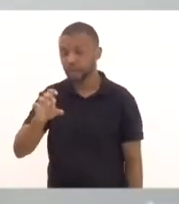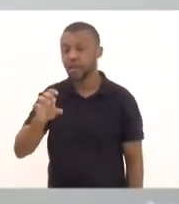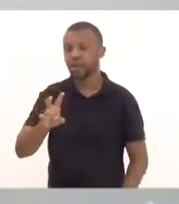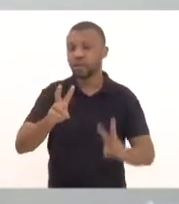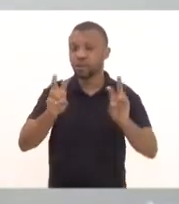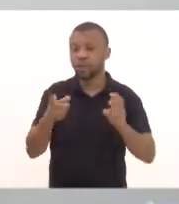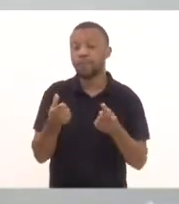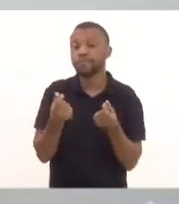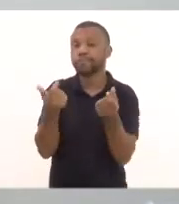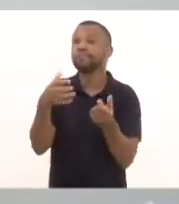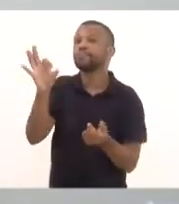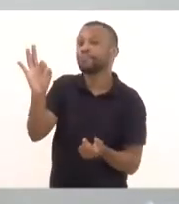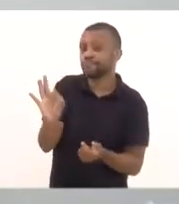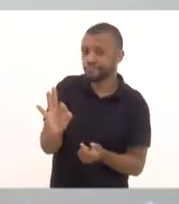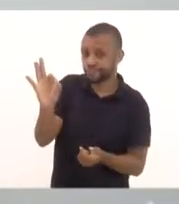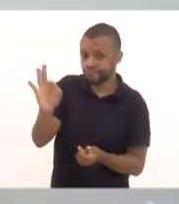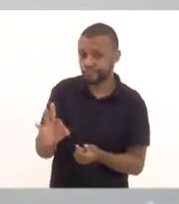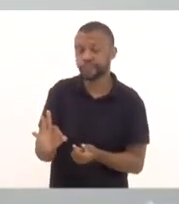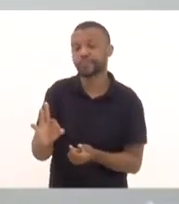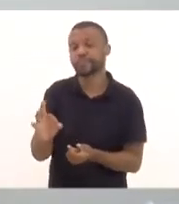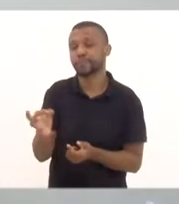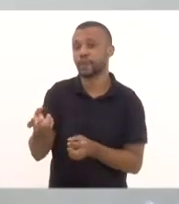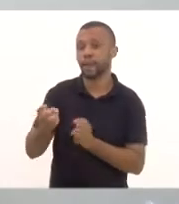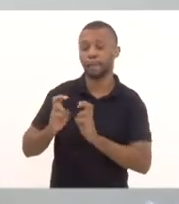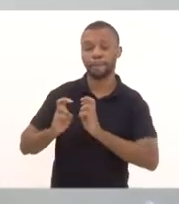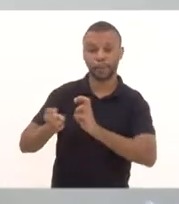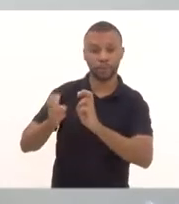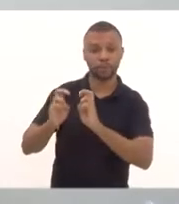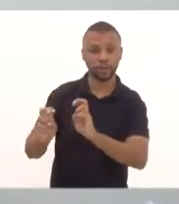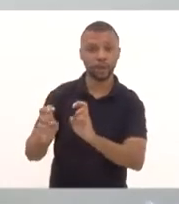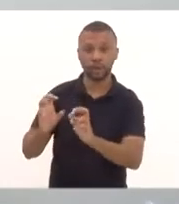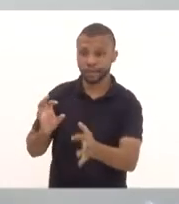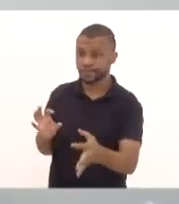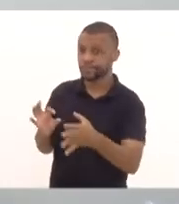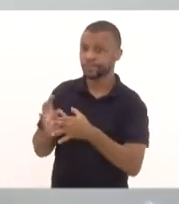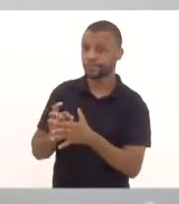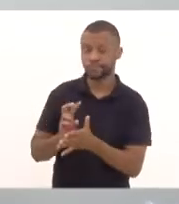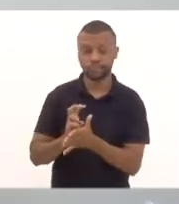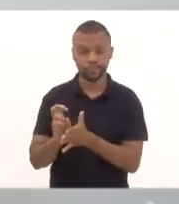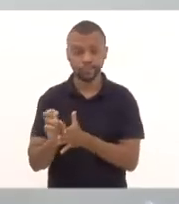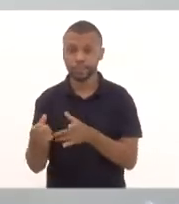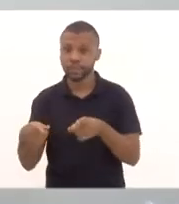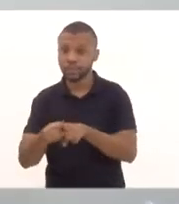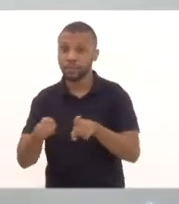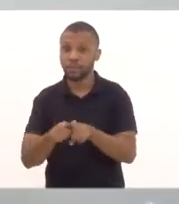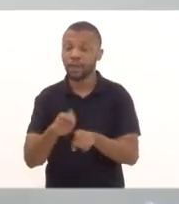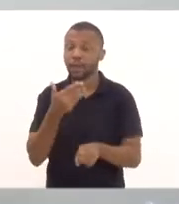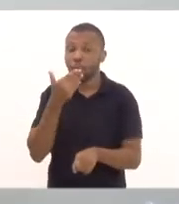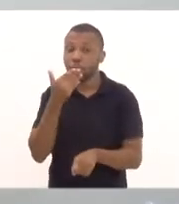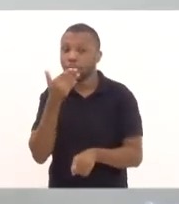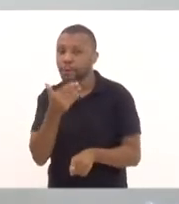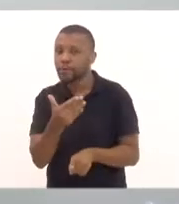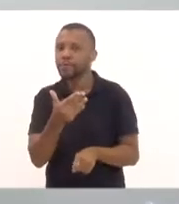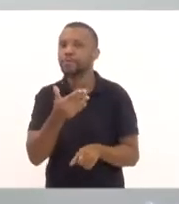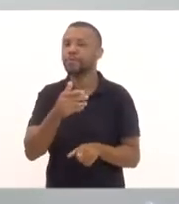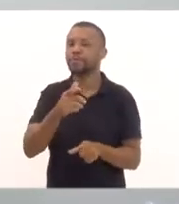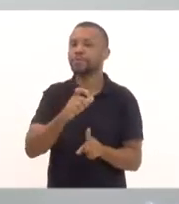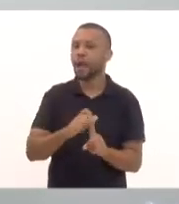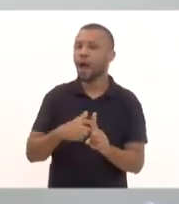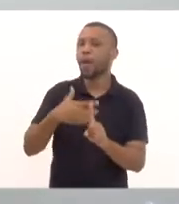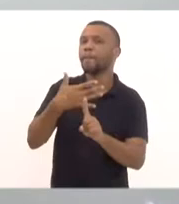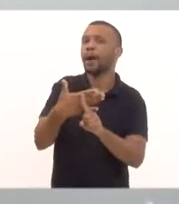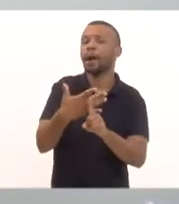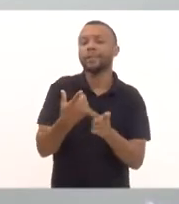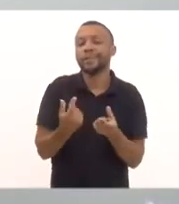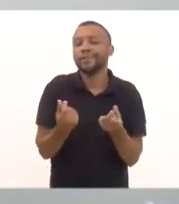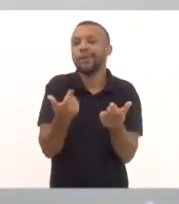trens operados pela SuperVia e quanto aplicação o pedido de reajuste em valores